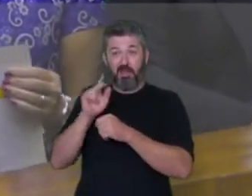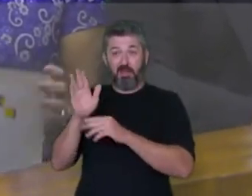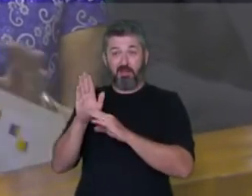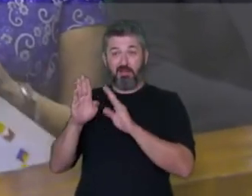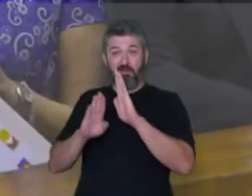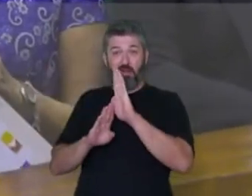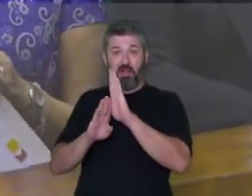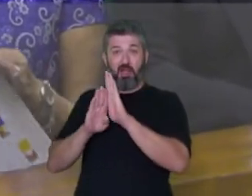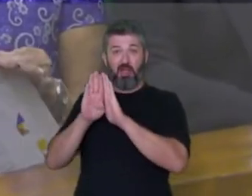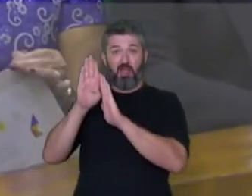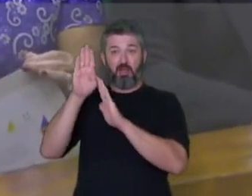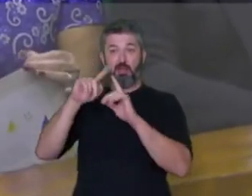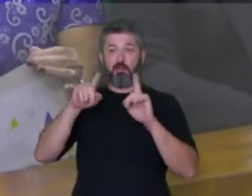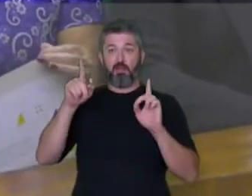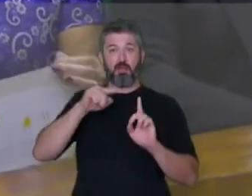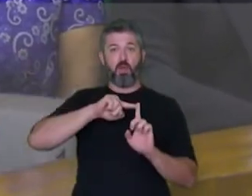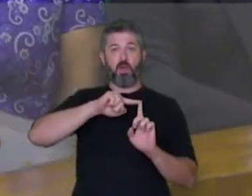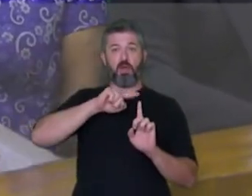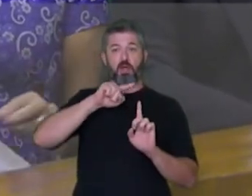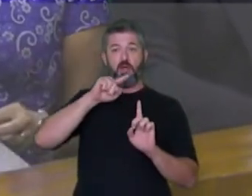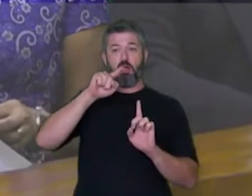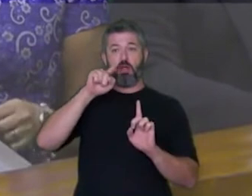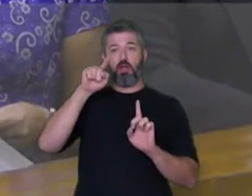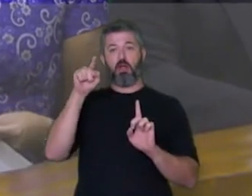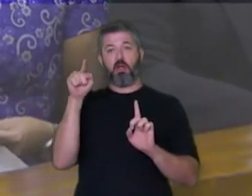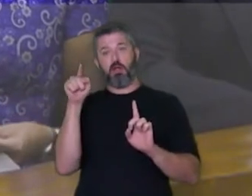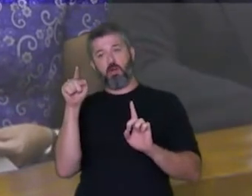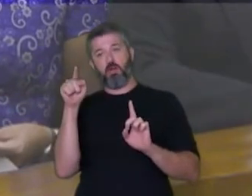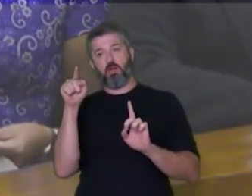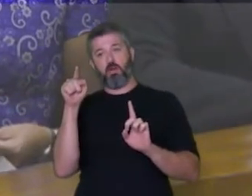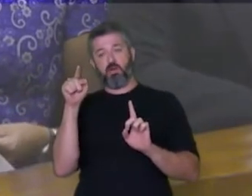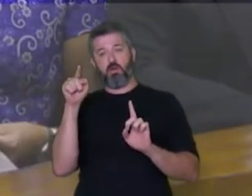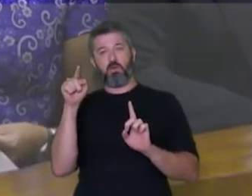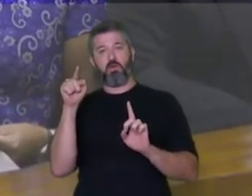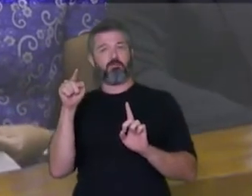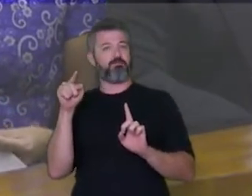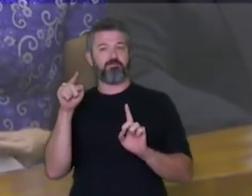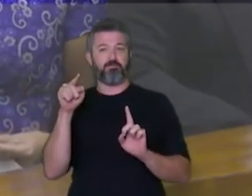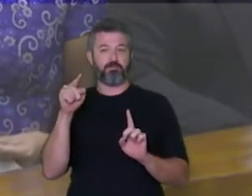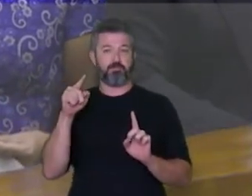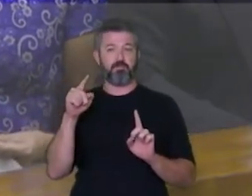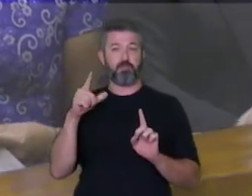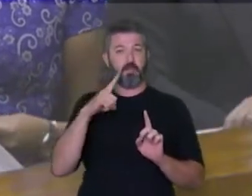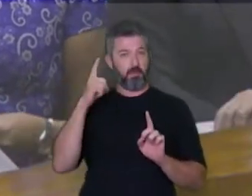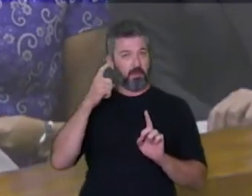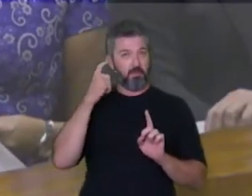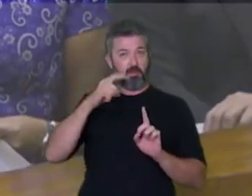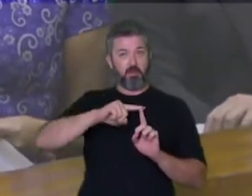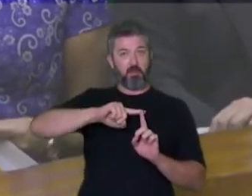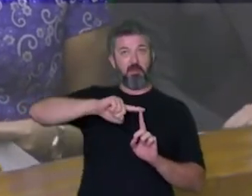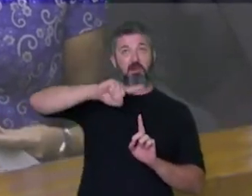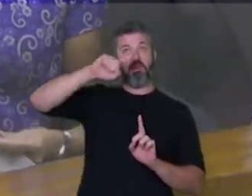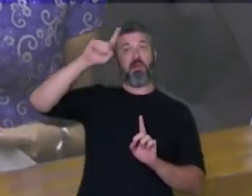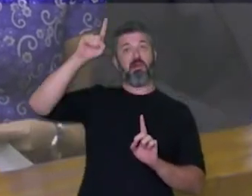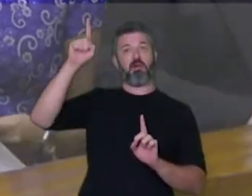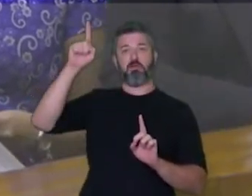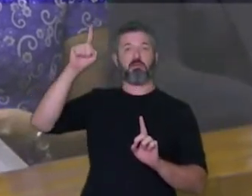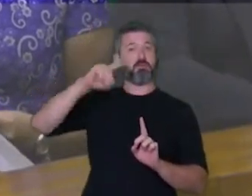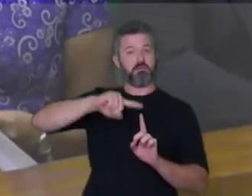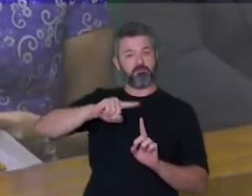vai subindo. Só que o ângulo de crescimento dessa curva tem nos preocupado bastante, e nós